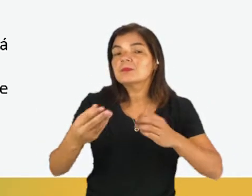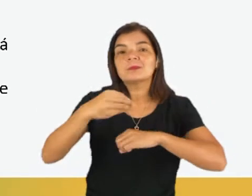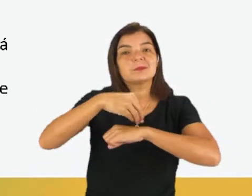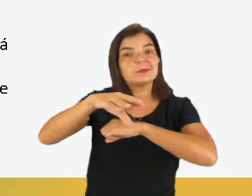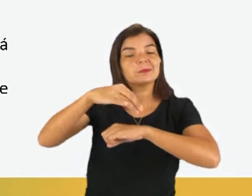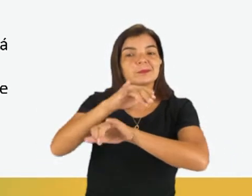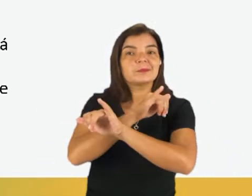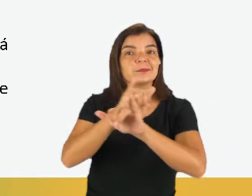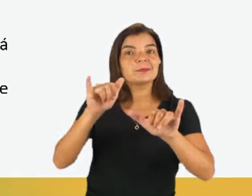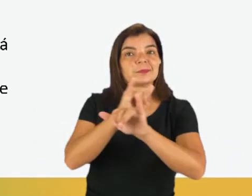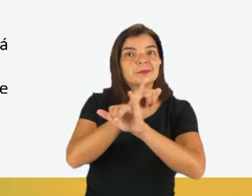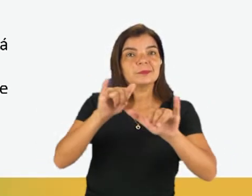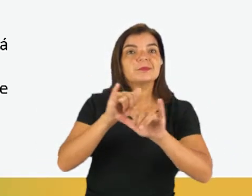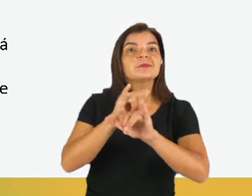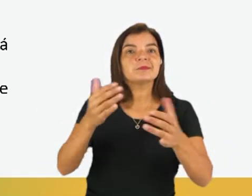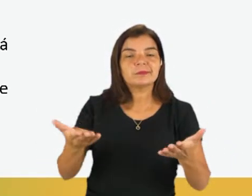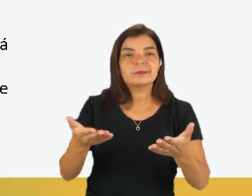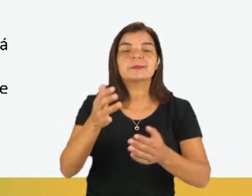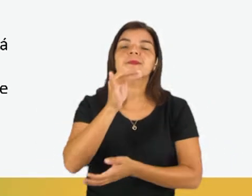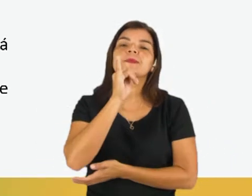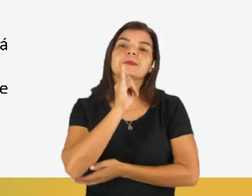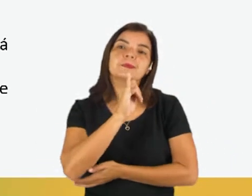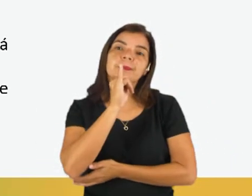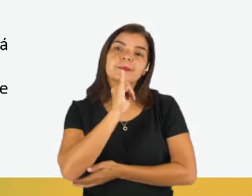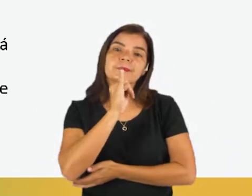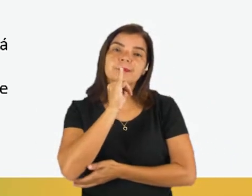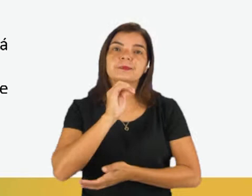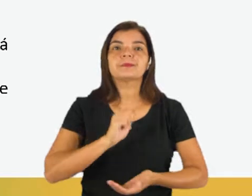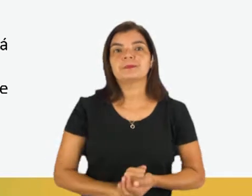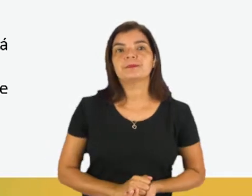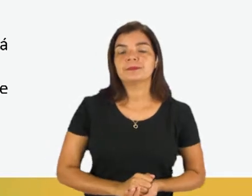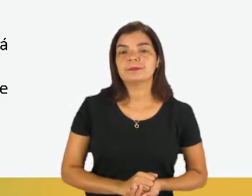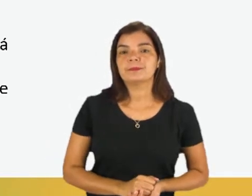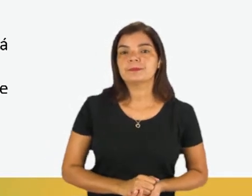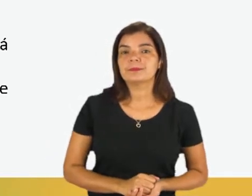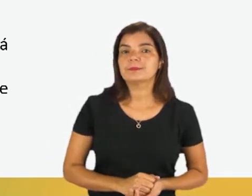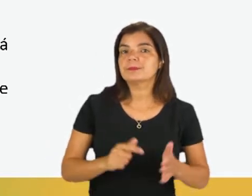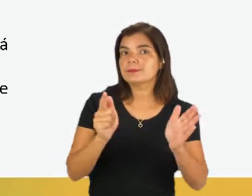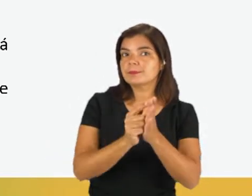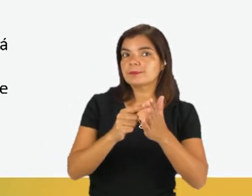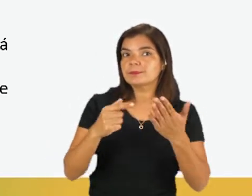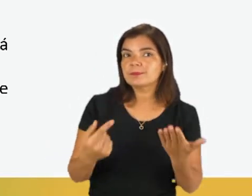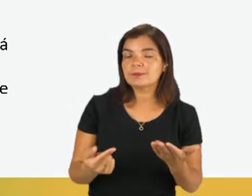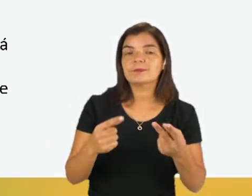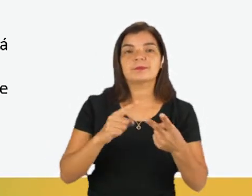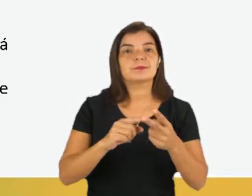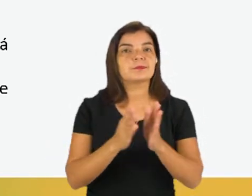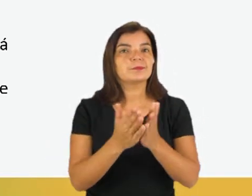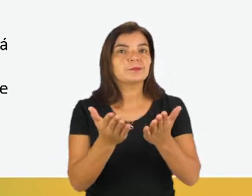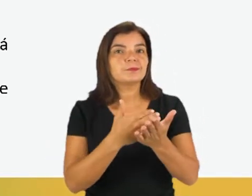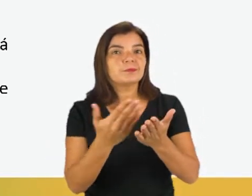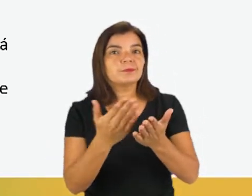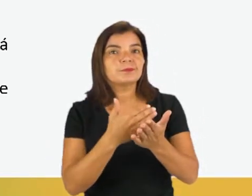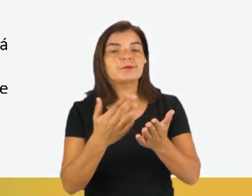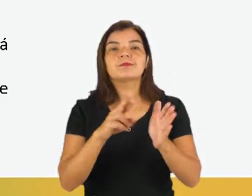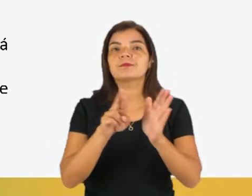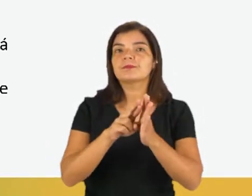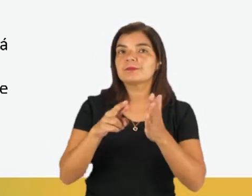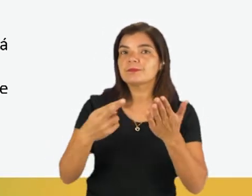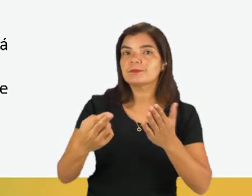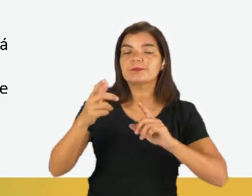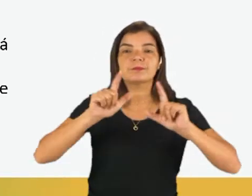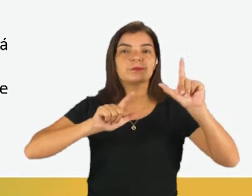local, meio, onde a mensagem será transmitida. Por exemplo, jornal,